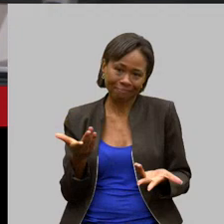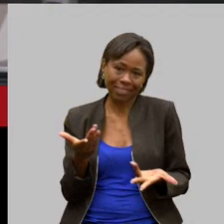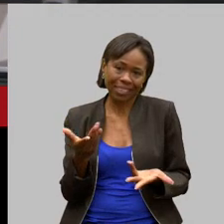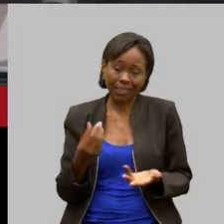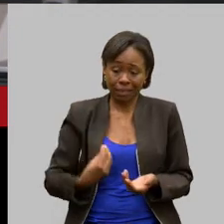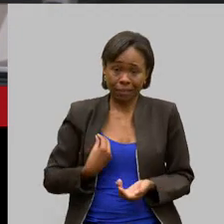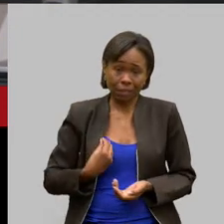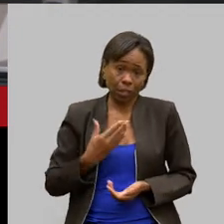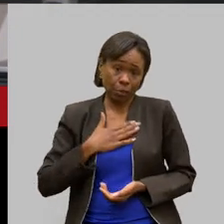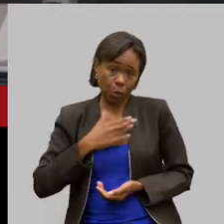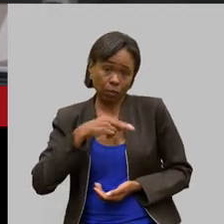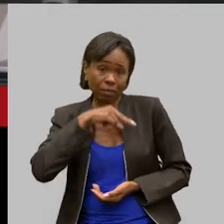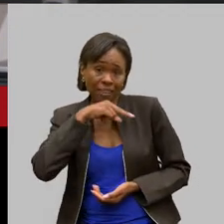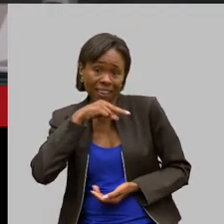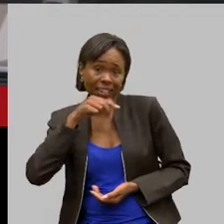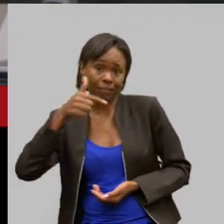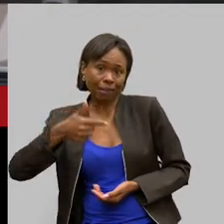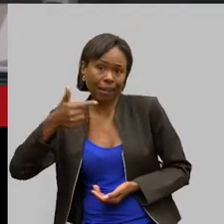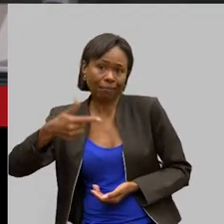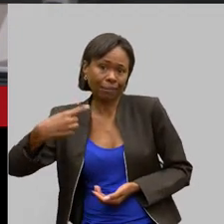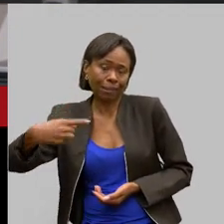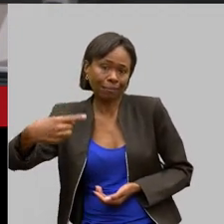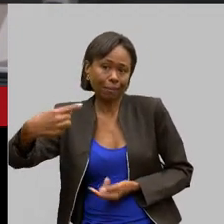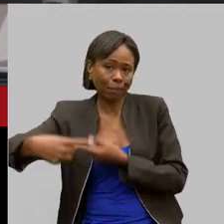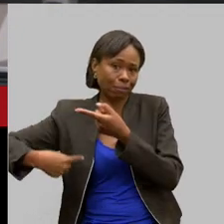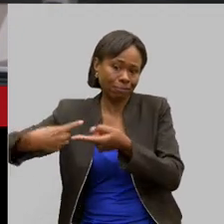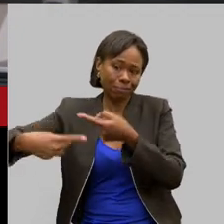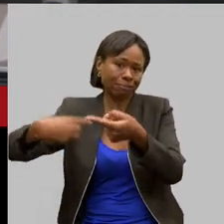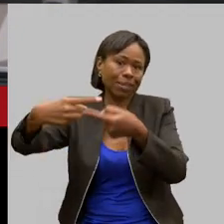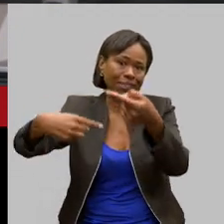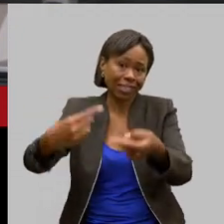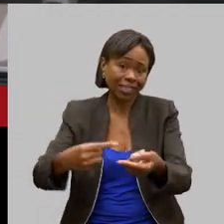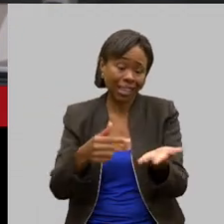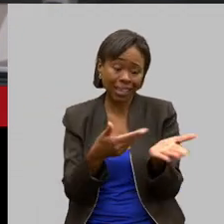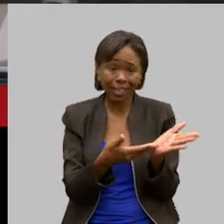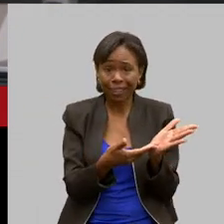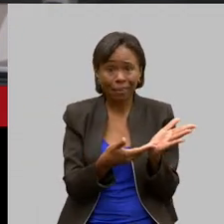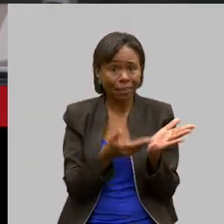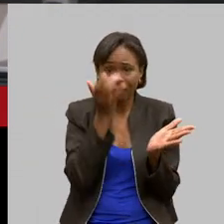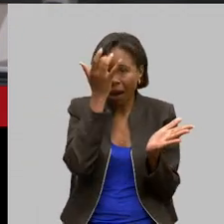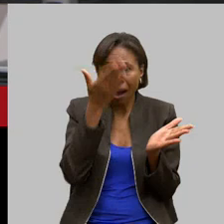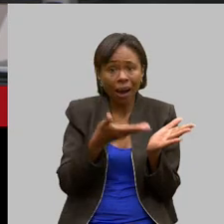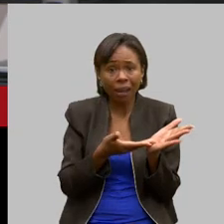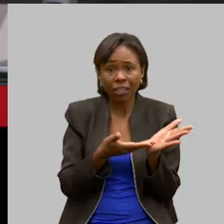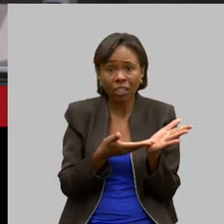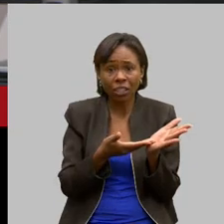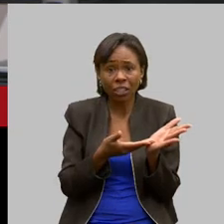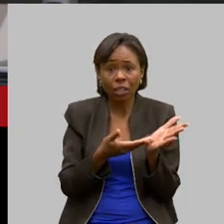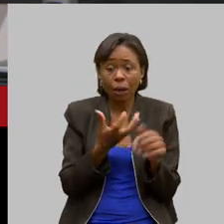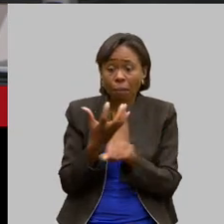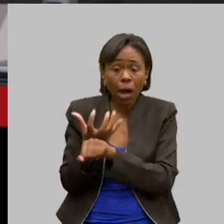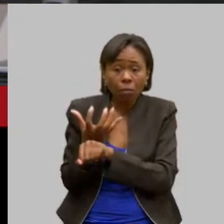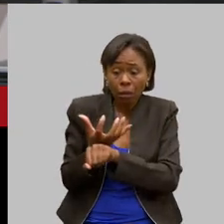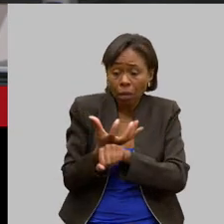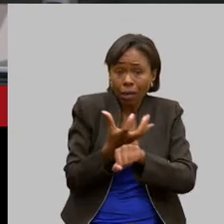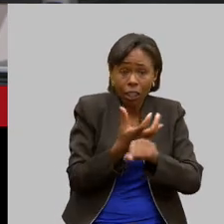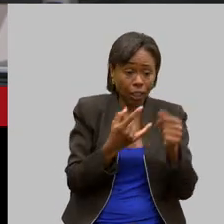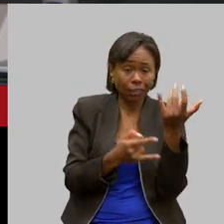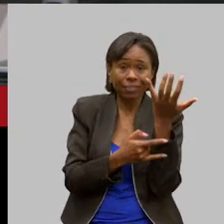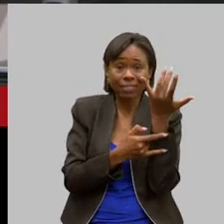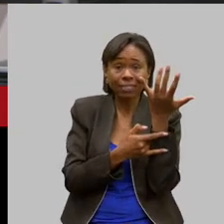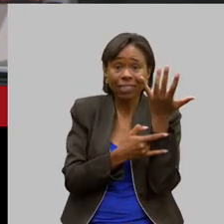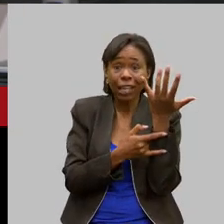meus netos bisnetos tataranetos que tá tudo facinho aqui gente tem todas as matérias da UFMG eu entrei lá